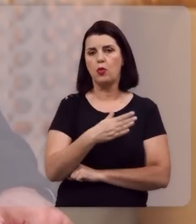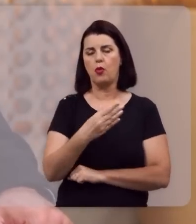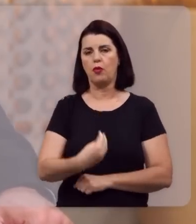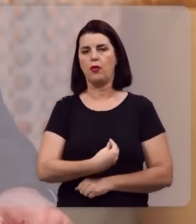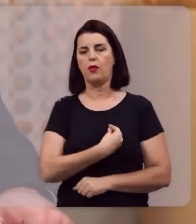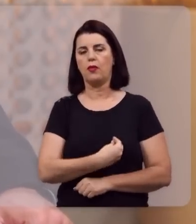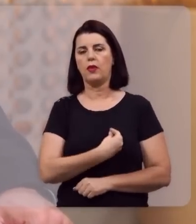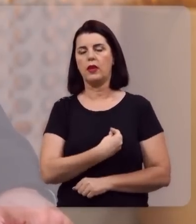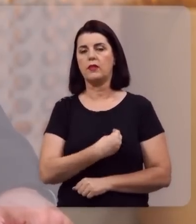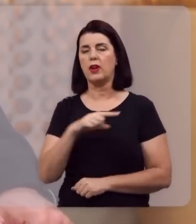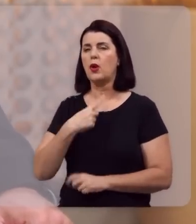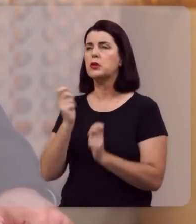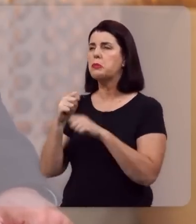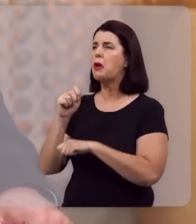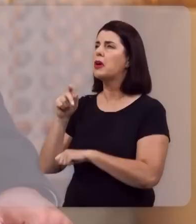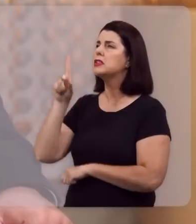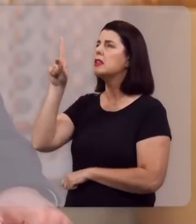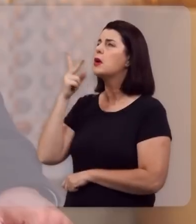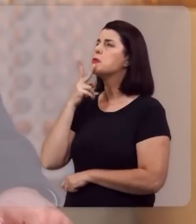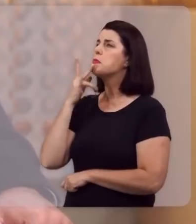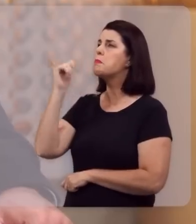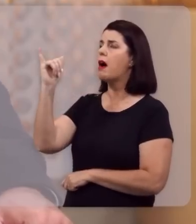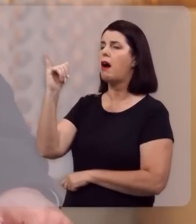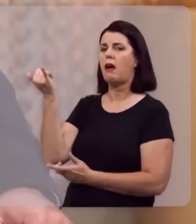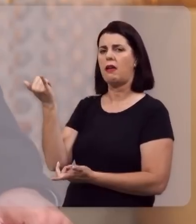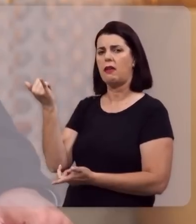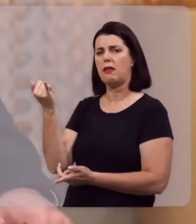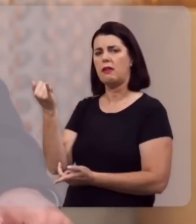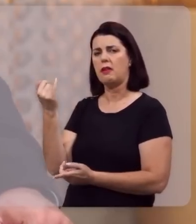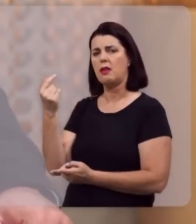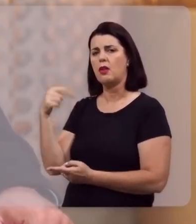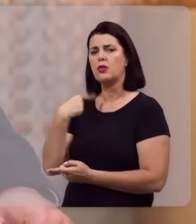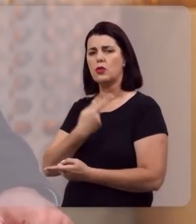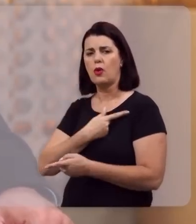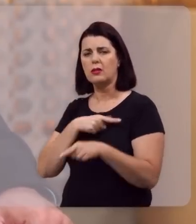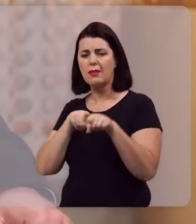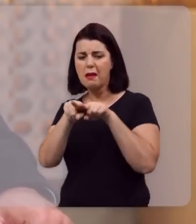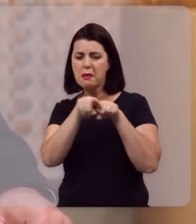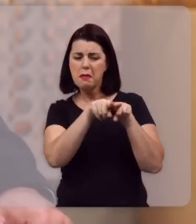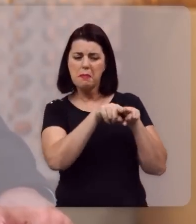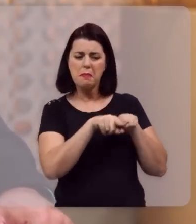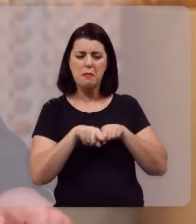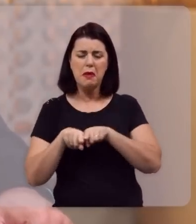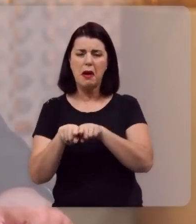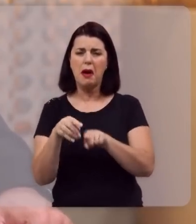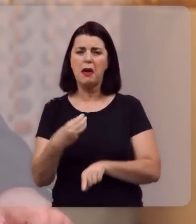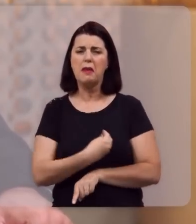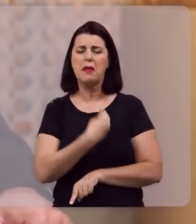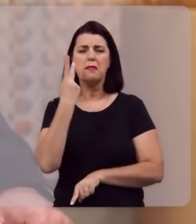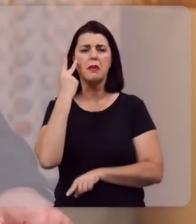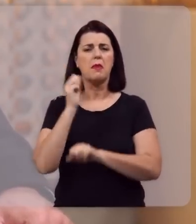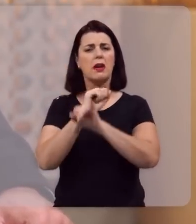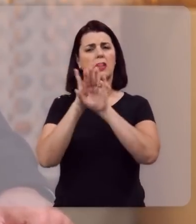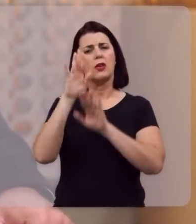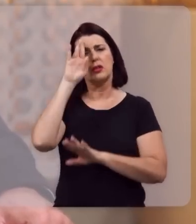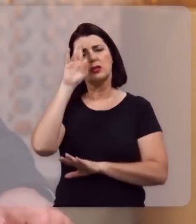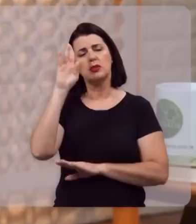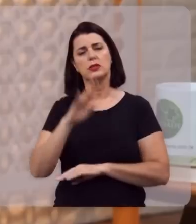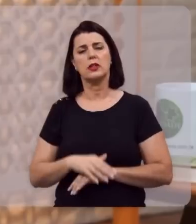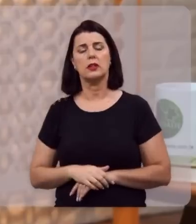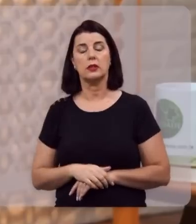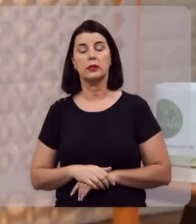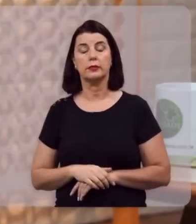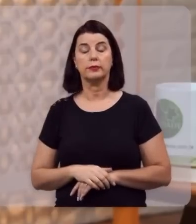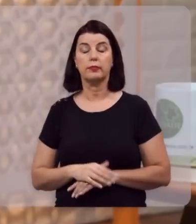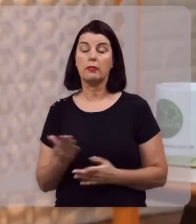privilégio, chamar Deus de Pai, de nos entendermos como irmãos e vivermos para a glória do Senhor.